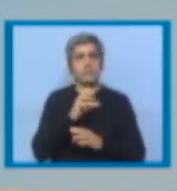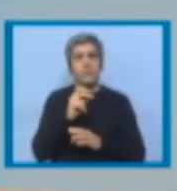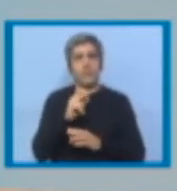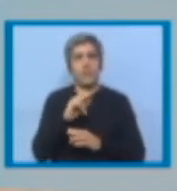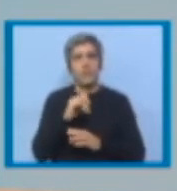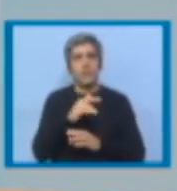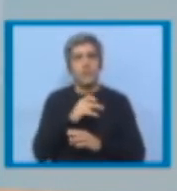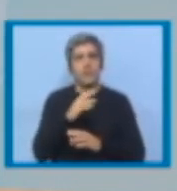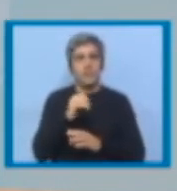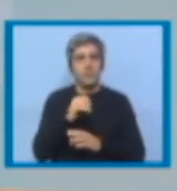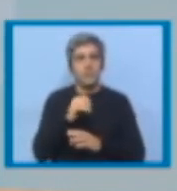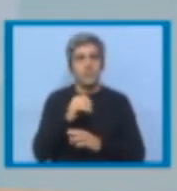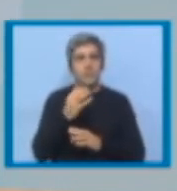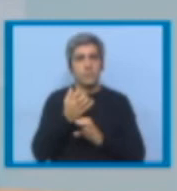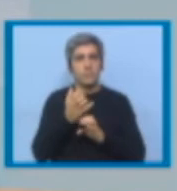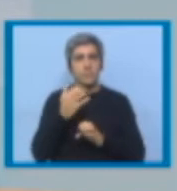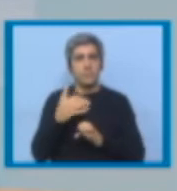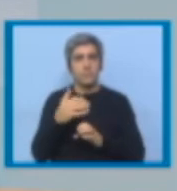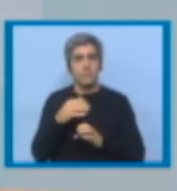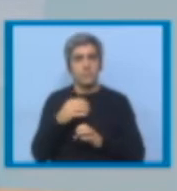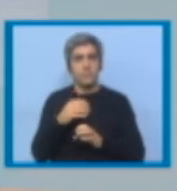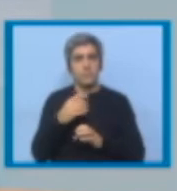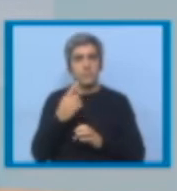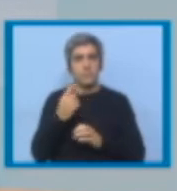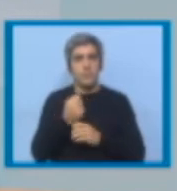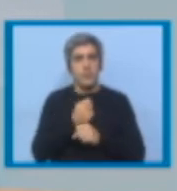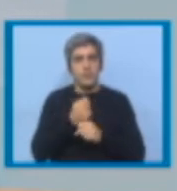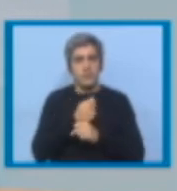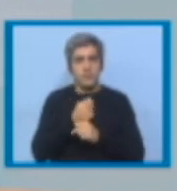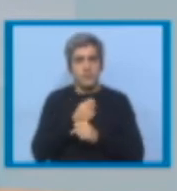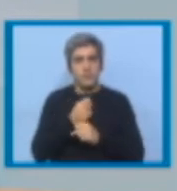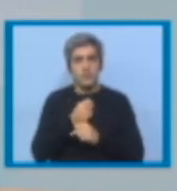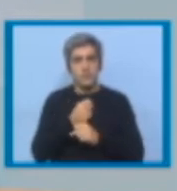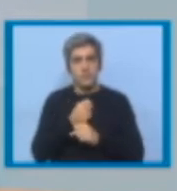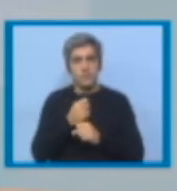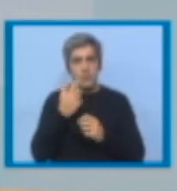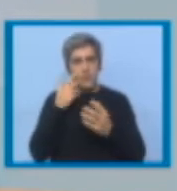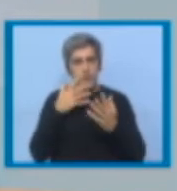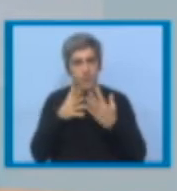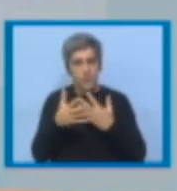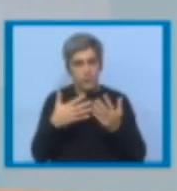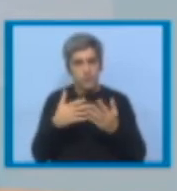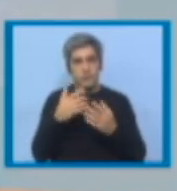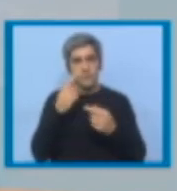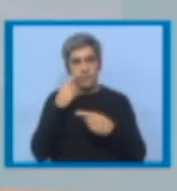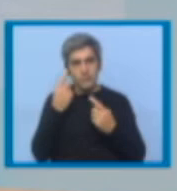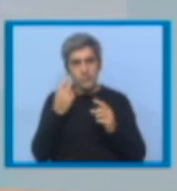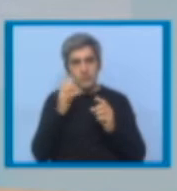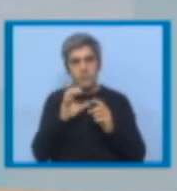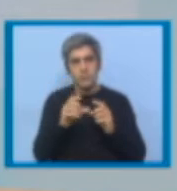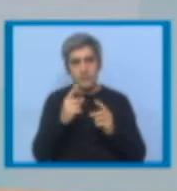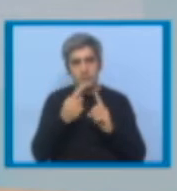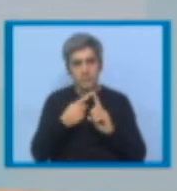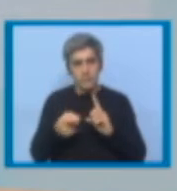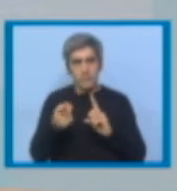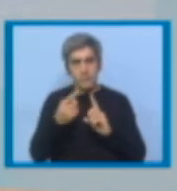Cáritas distinguiu-se numa ação transparente em que ia publicando as contas